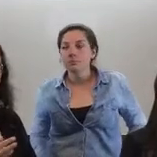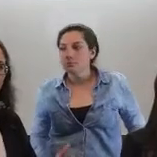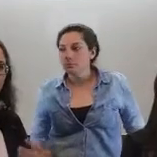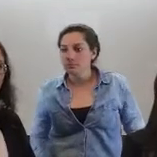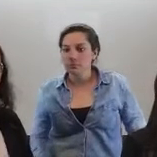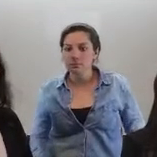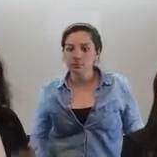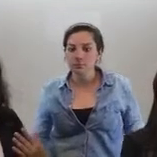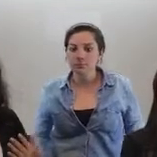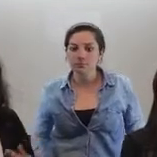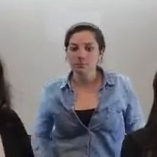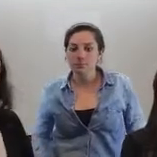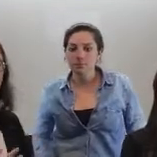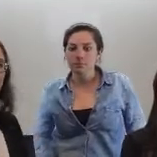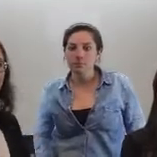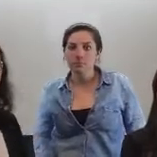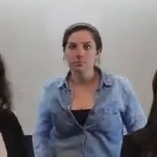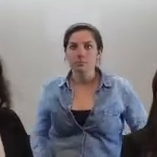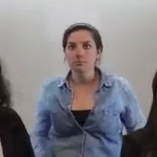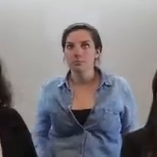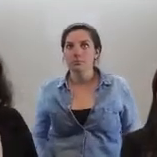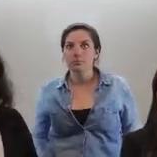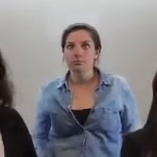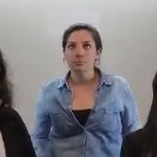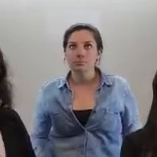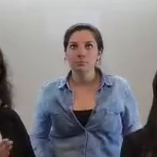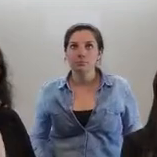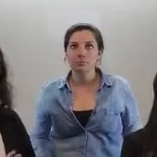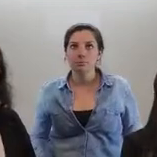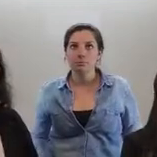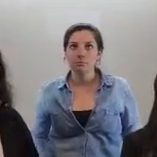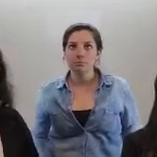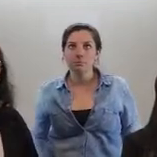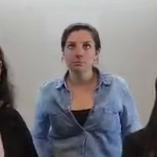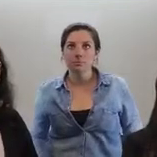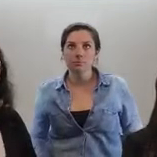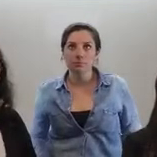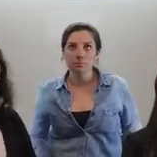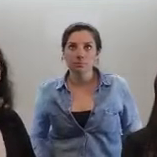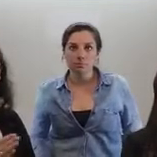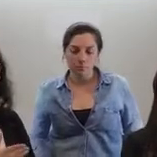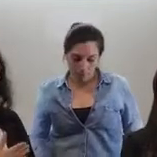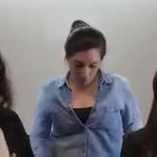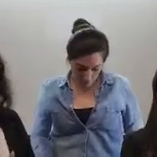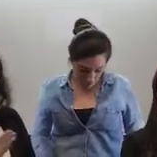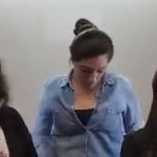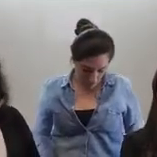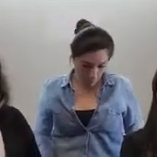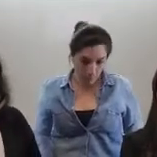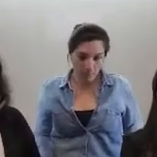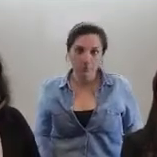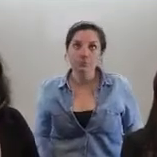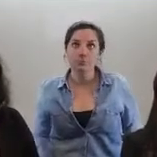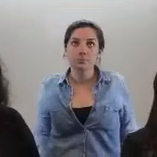como dá algum probleminha, que a base cai e tudo mais, é mais garantido que vocês consigam o acesso pela Minha Uno do que